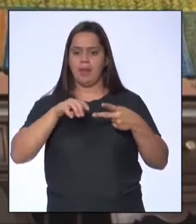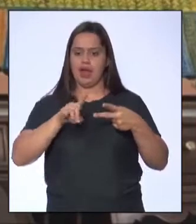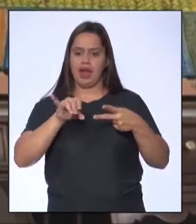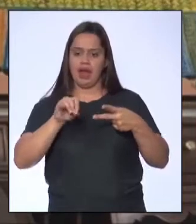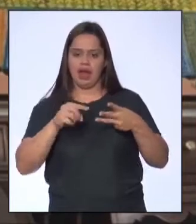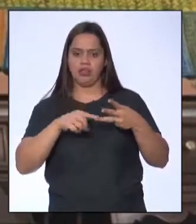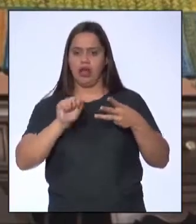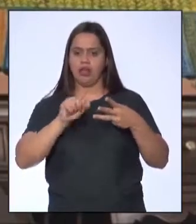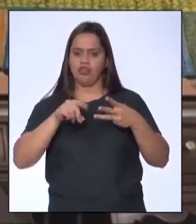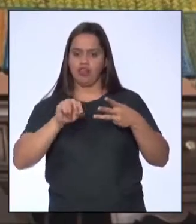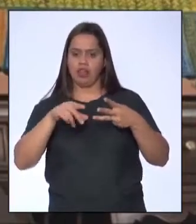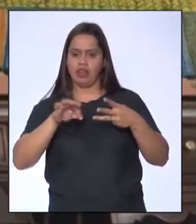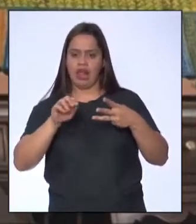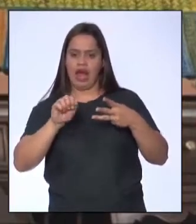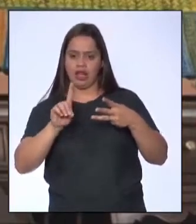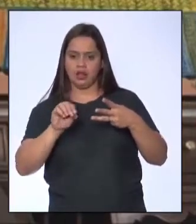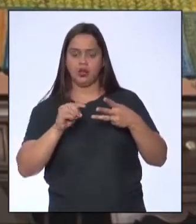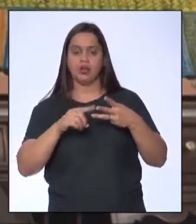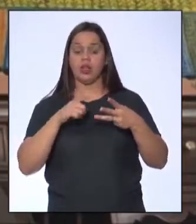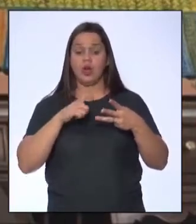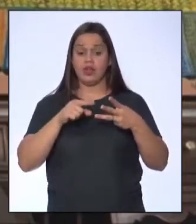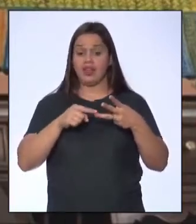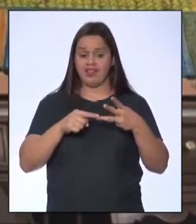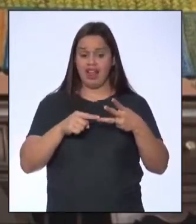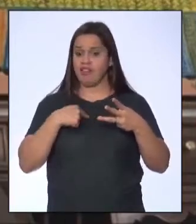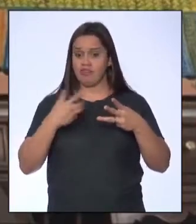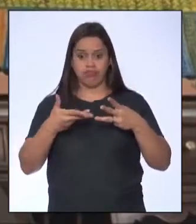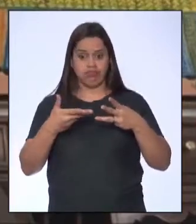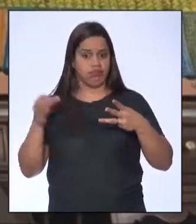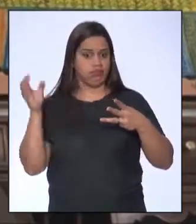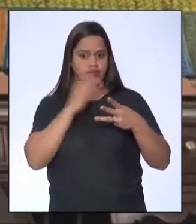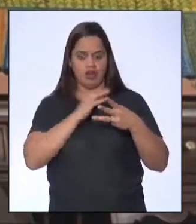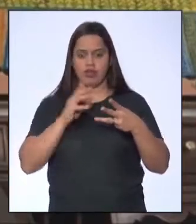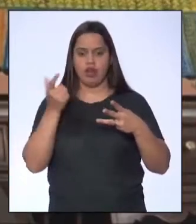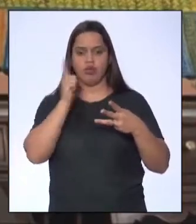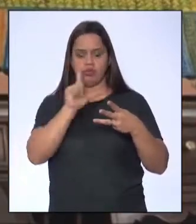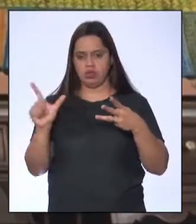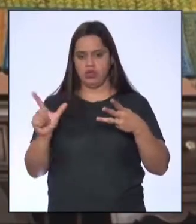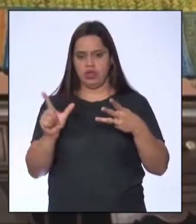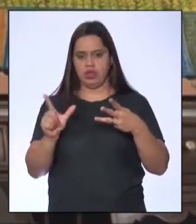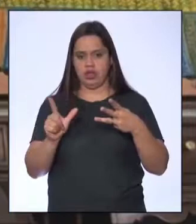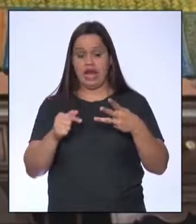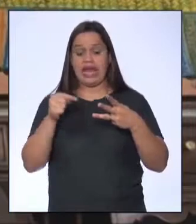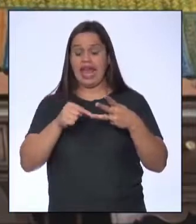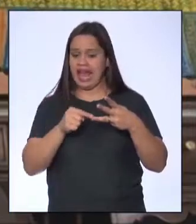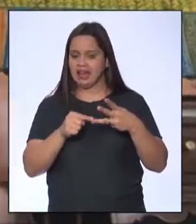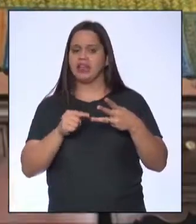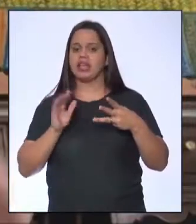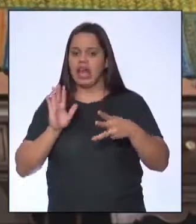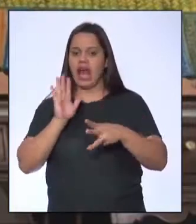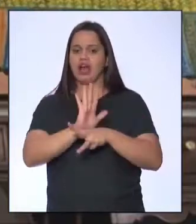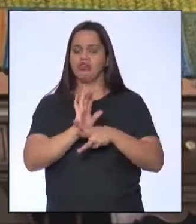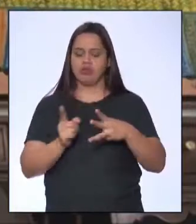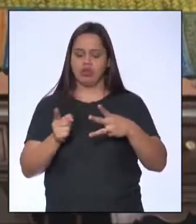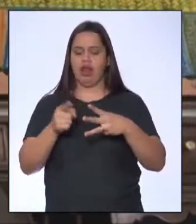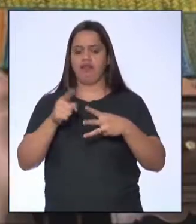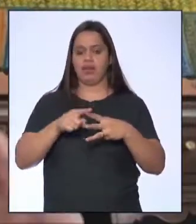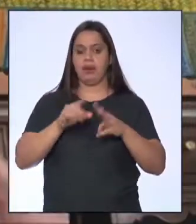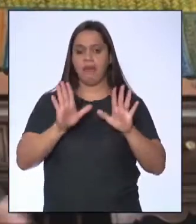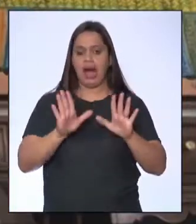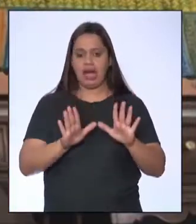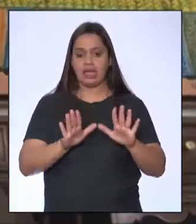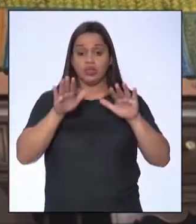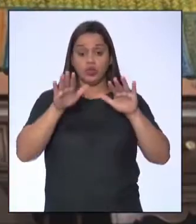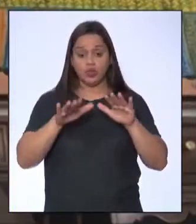nível adiantado passava rapidinho por todos, chegava lá, e aí podia até ajudar o outro, mas no mesmo